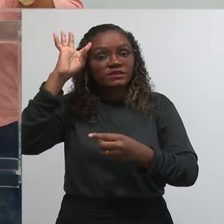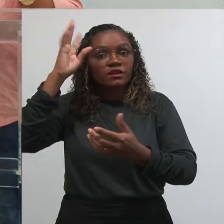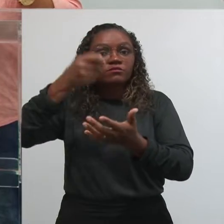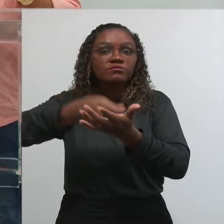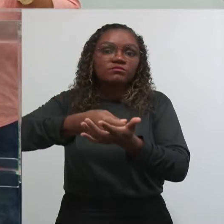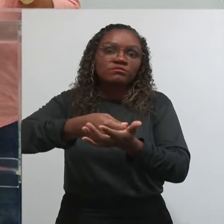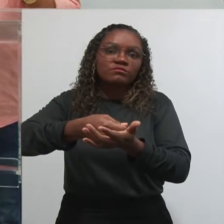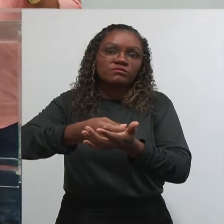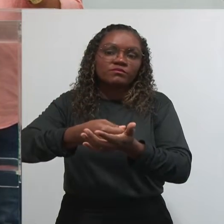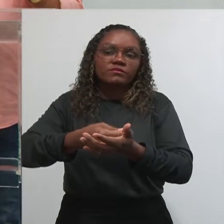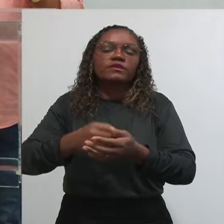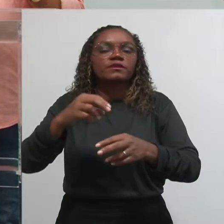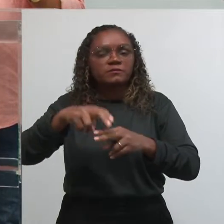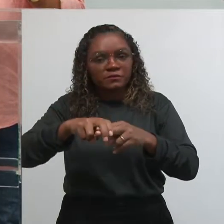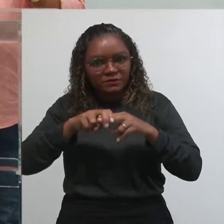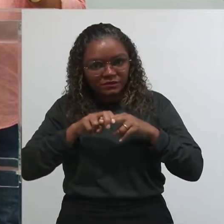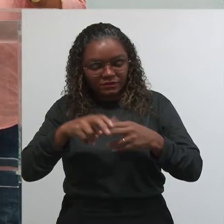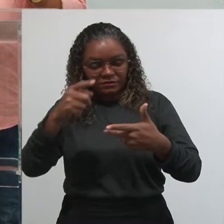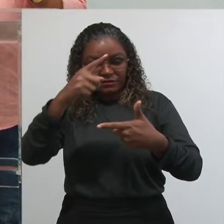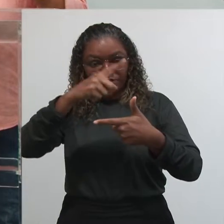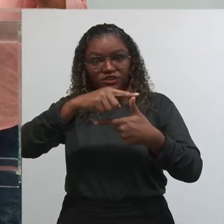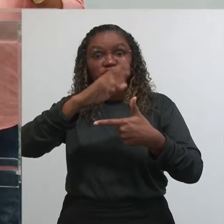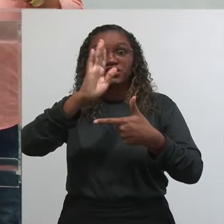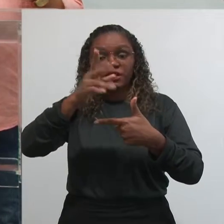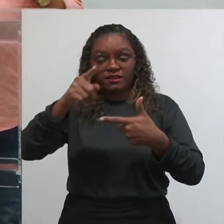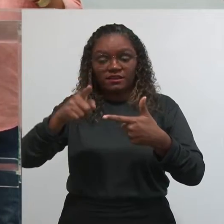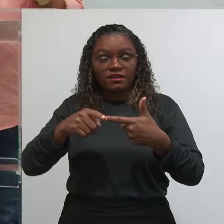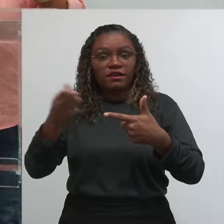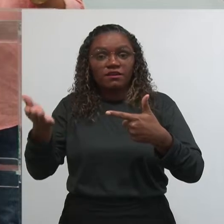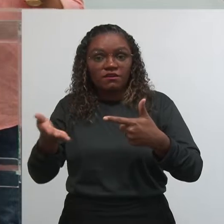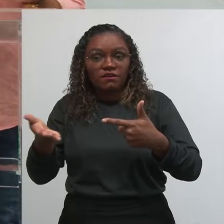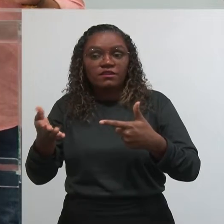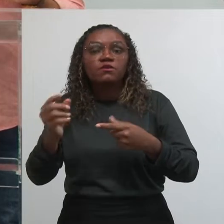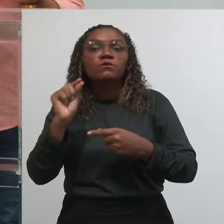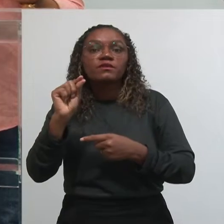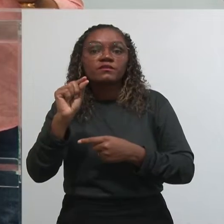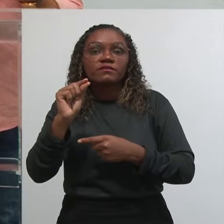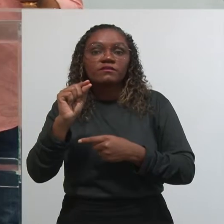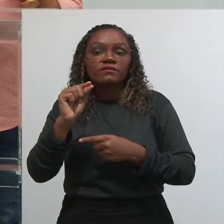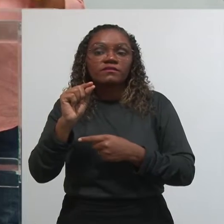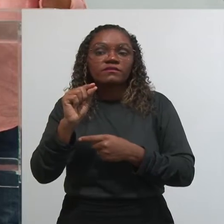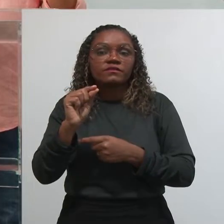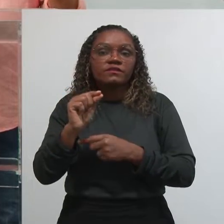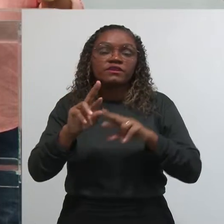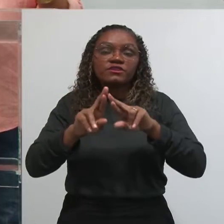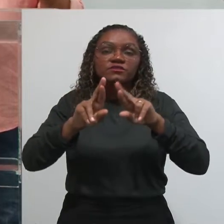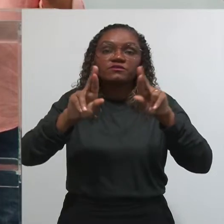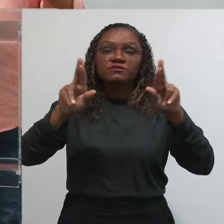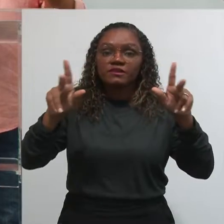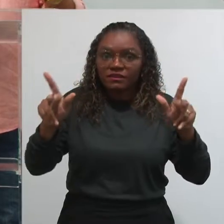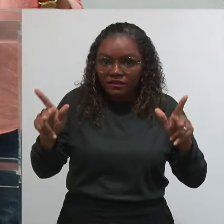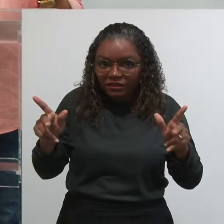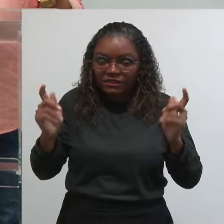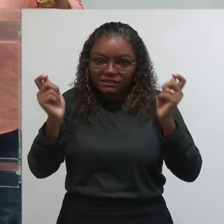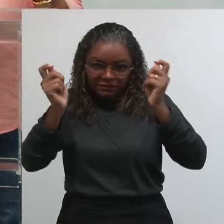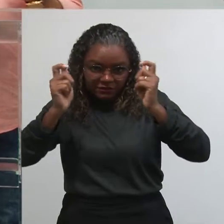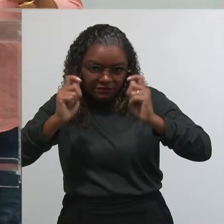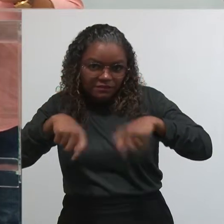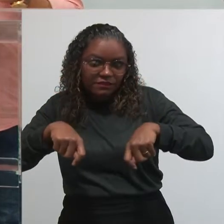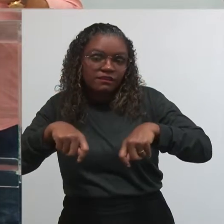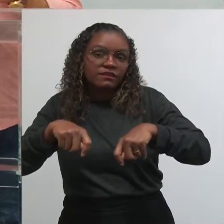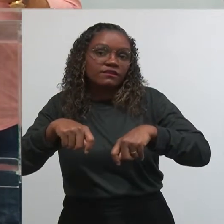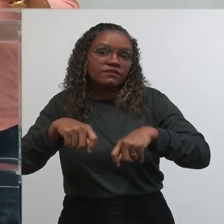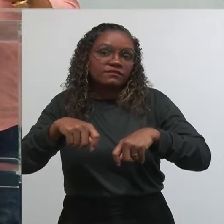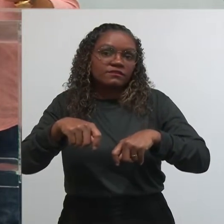na agenda é a segunda etapa desse processo, aonde, a partir, né, de diferentes possibilidades para que